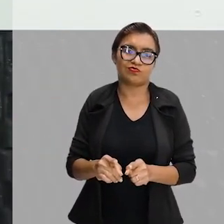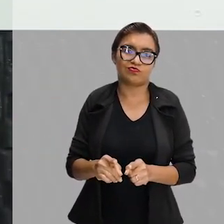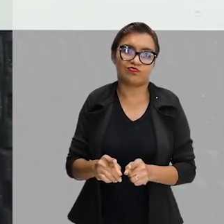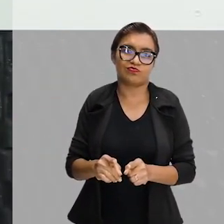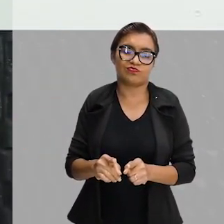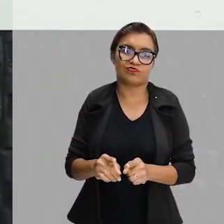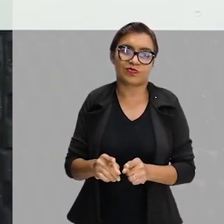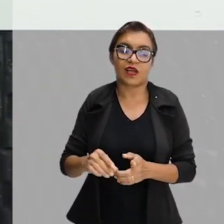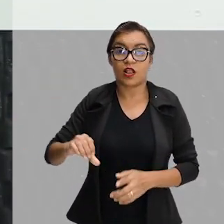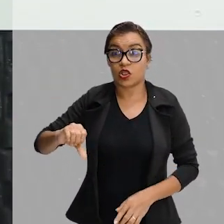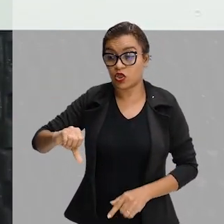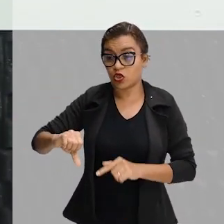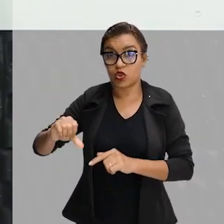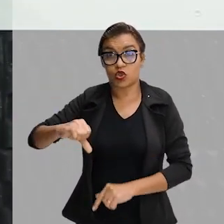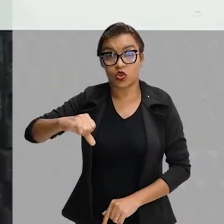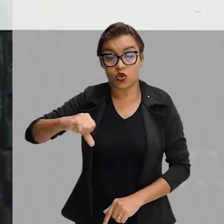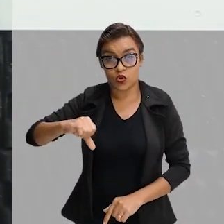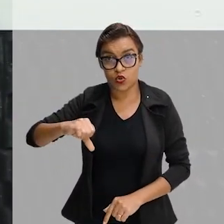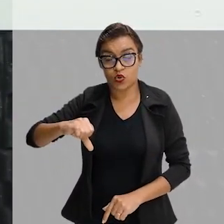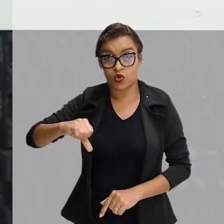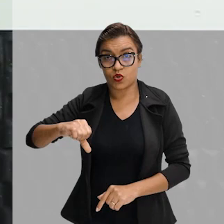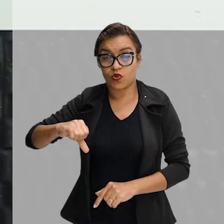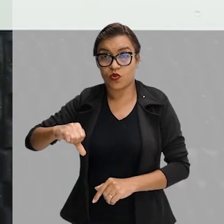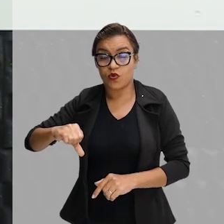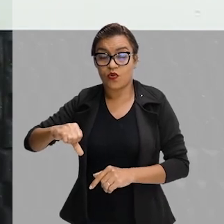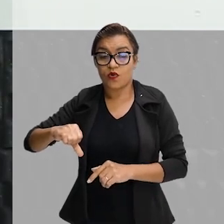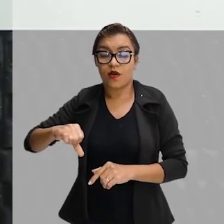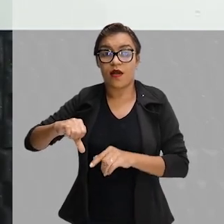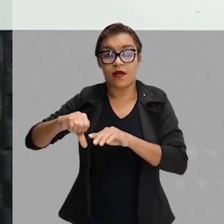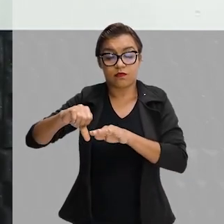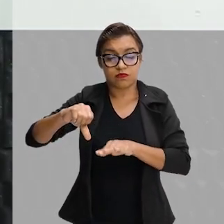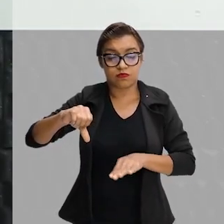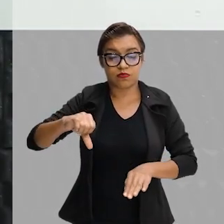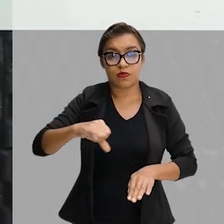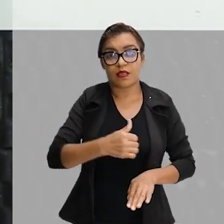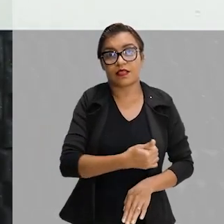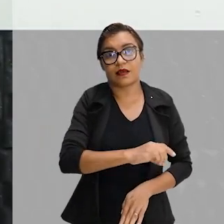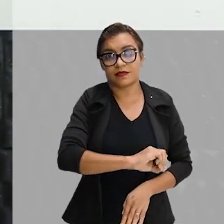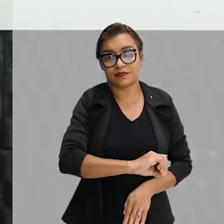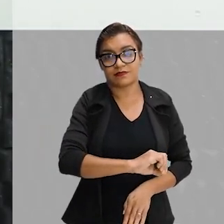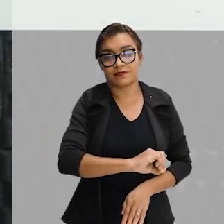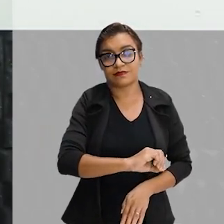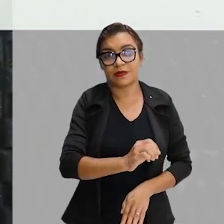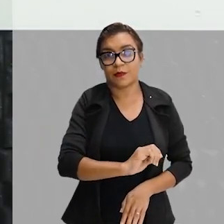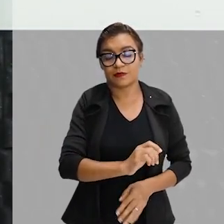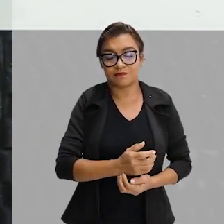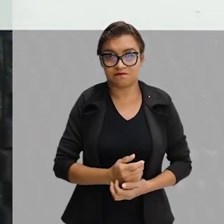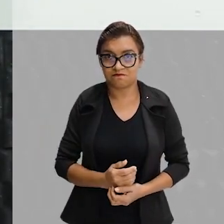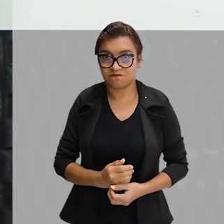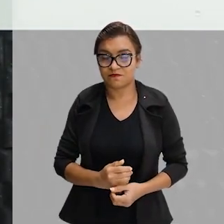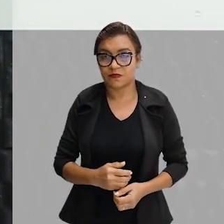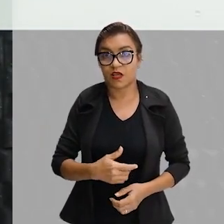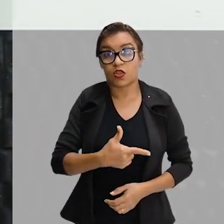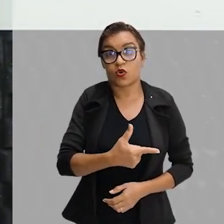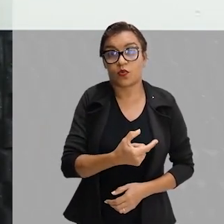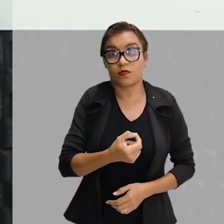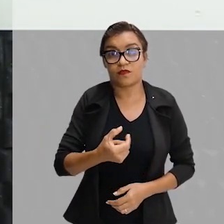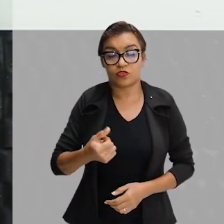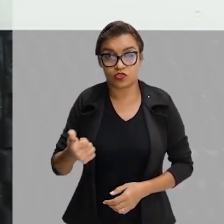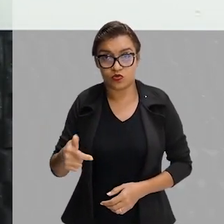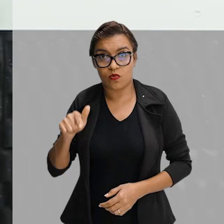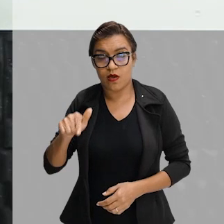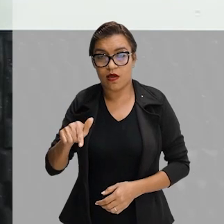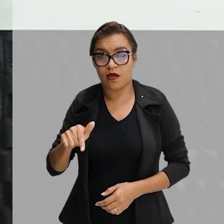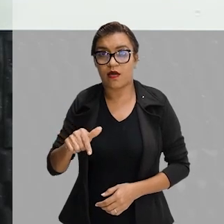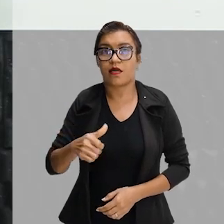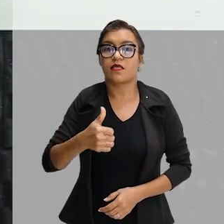para a 12ª posição. Quem diria, hein, gente? O Brasil ocupa hoje, 2021, a 12ª